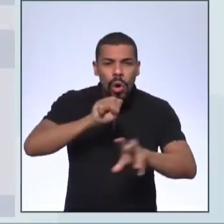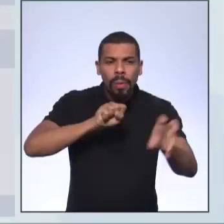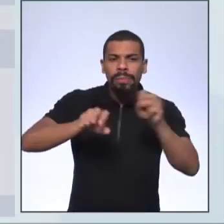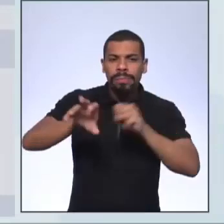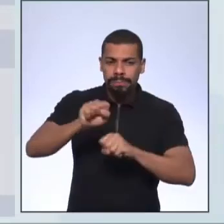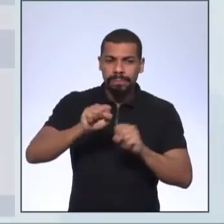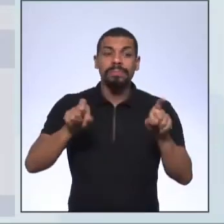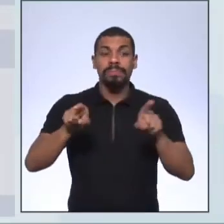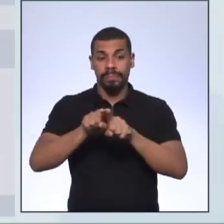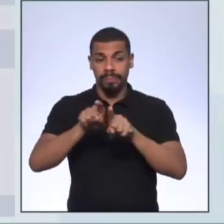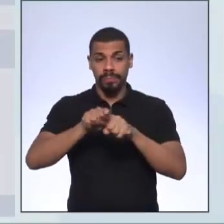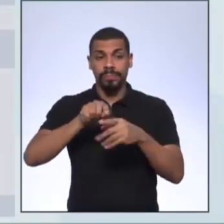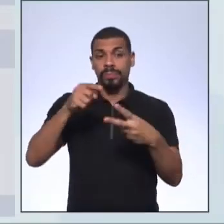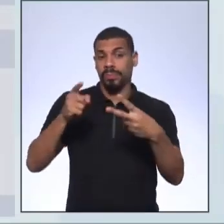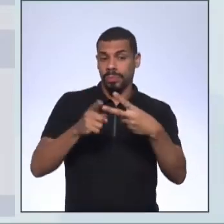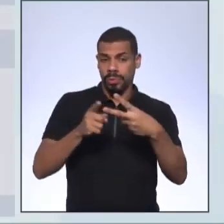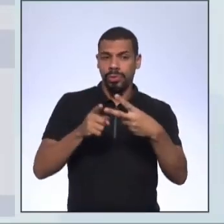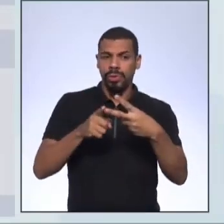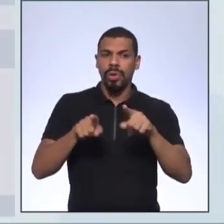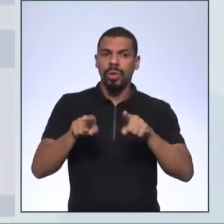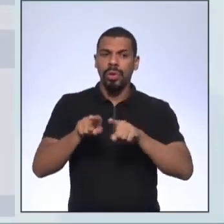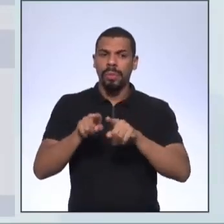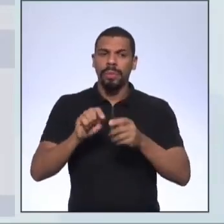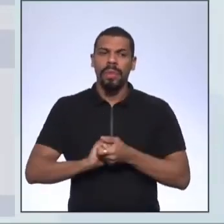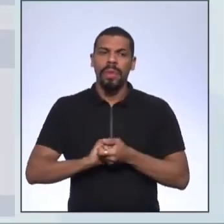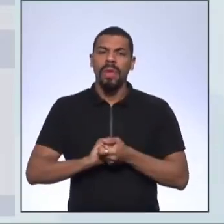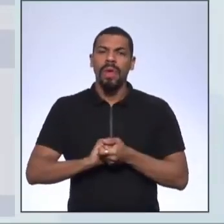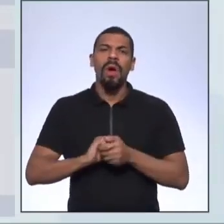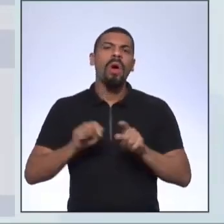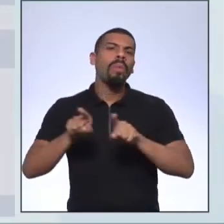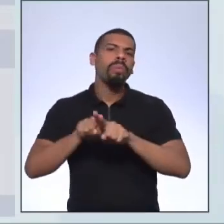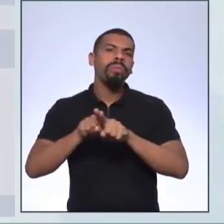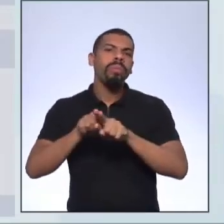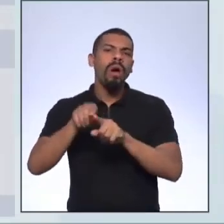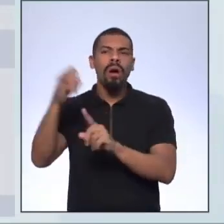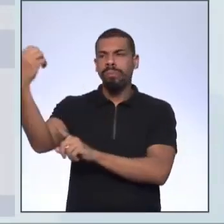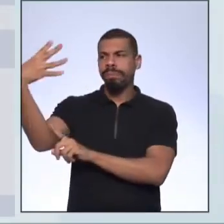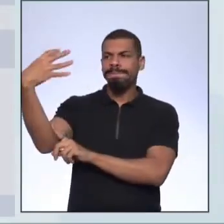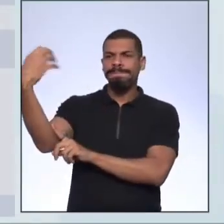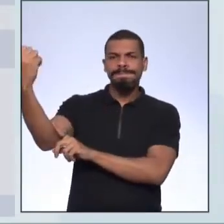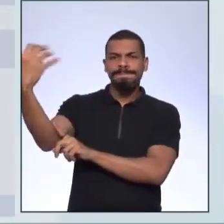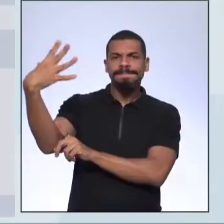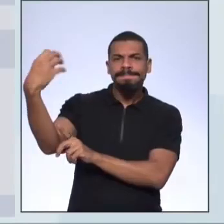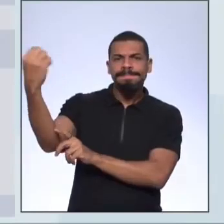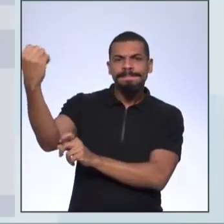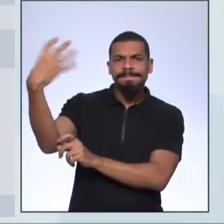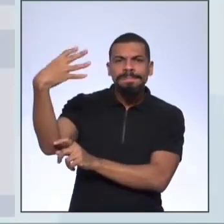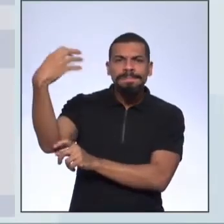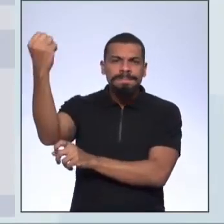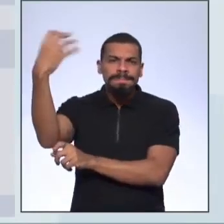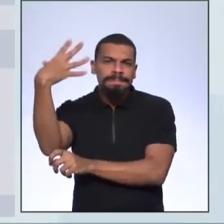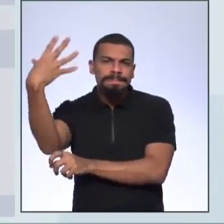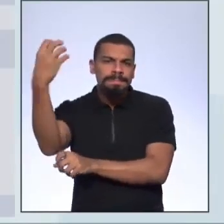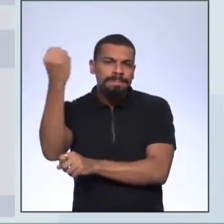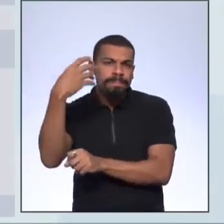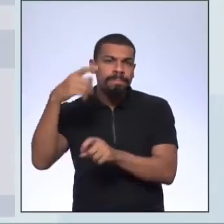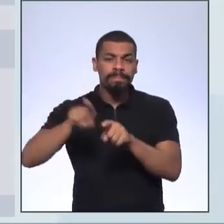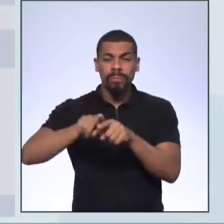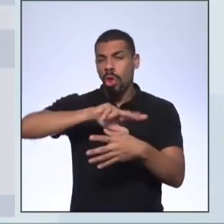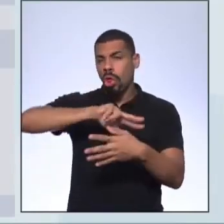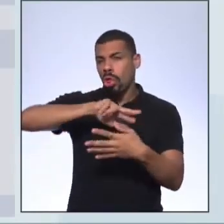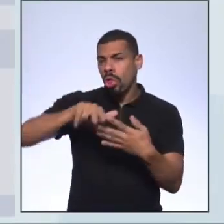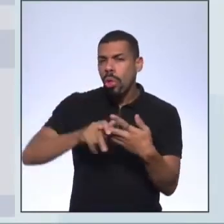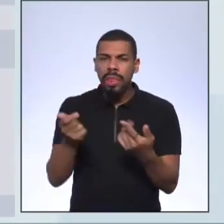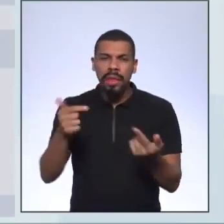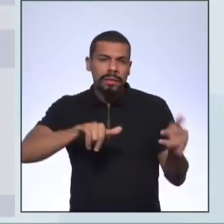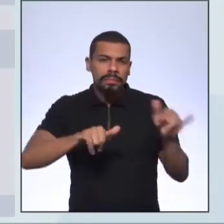que produzem o seu próprio alimento a partir da fotossíntese, né, da presença de luz, ou de outros elementos químicos aí conseguem,